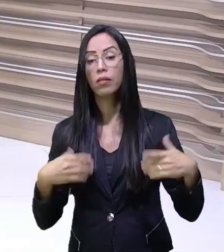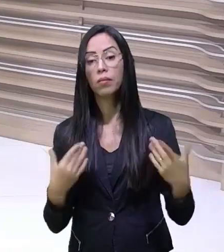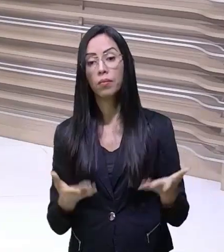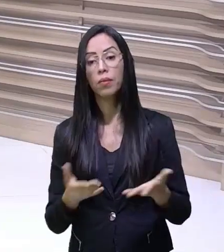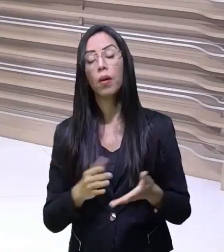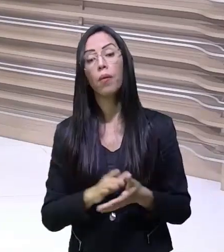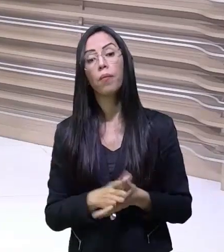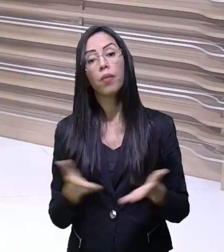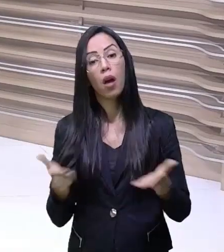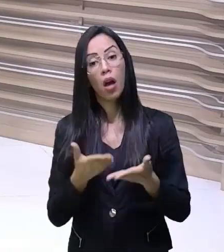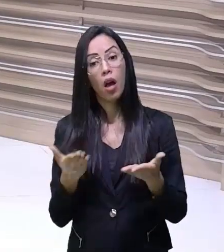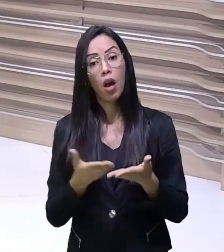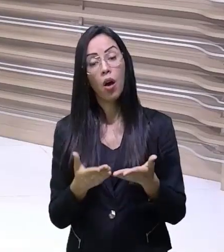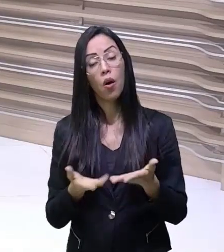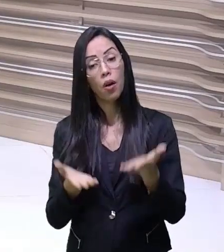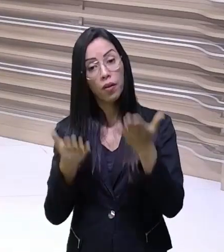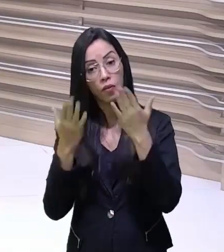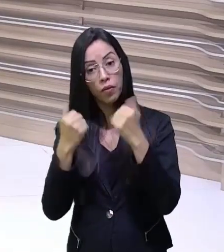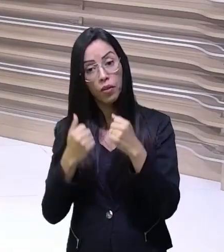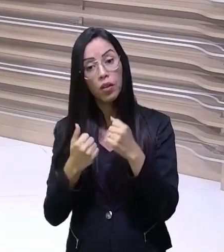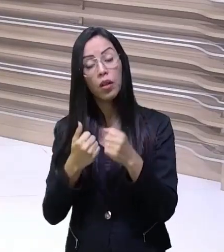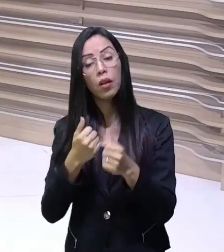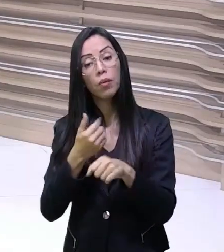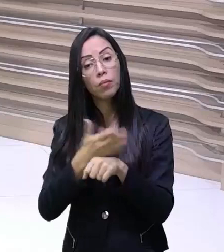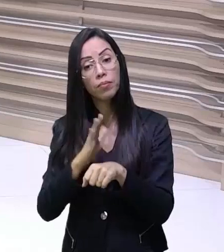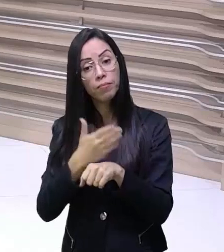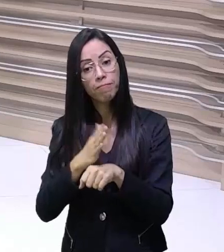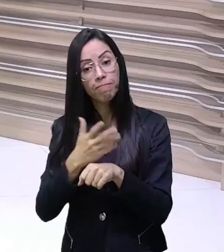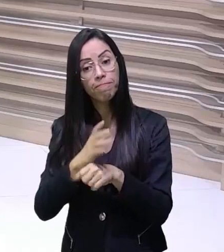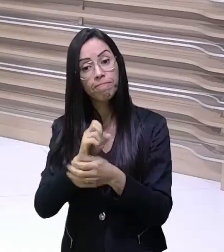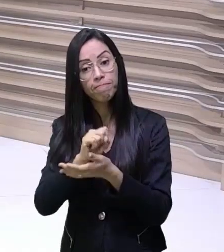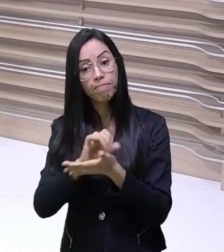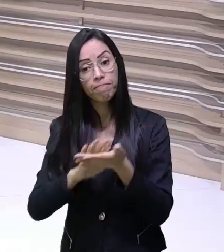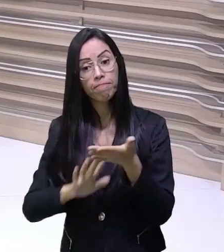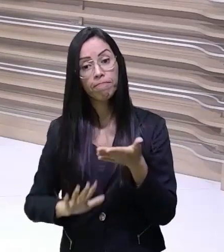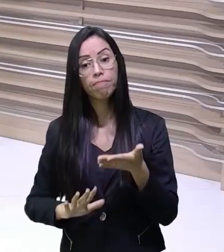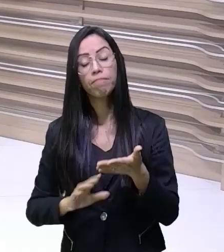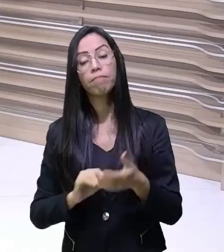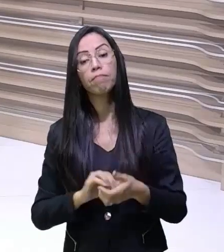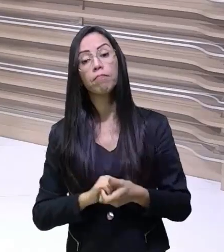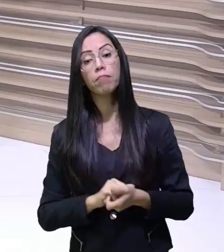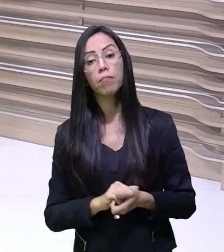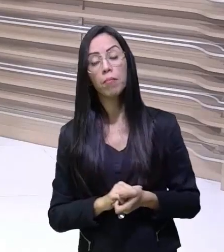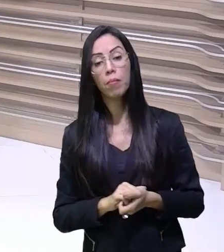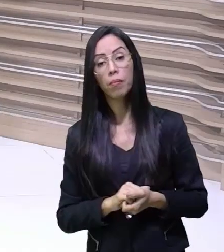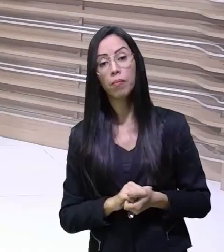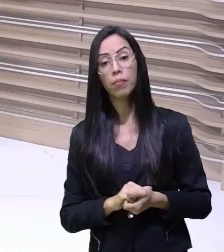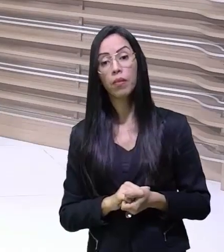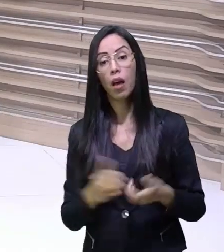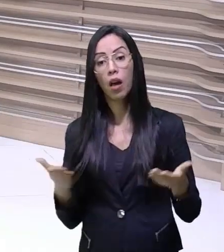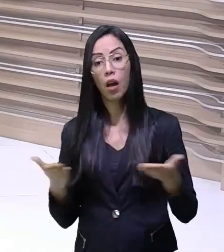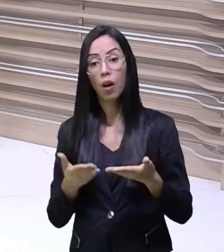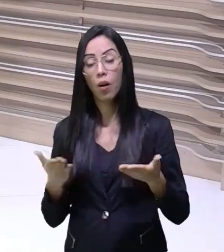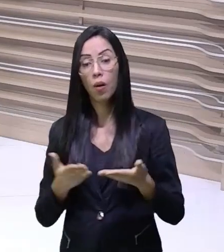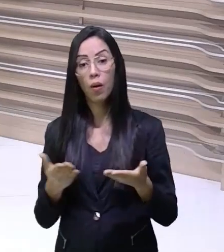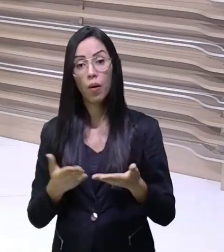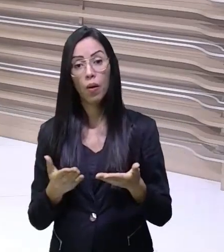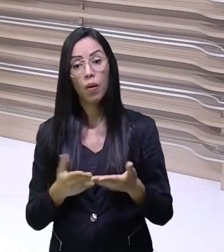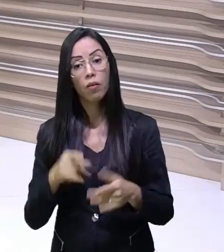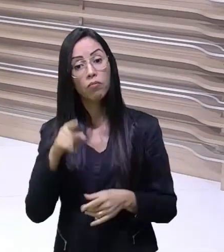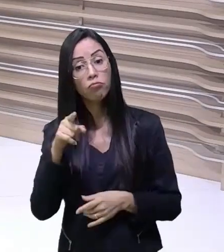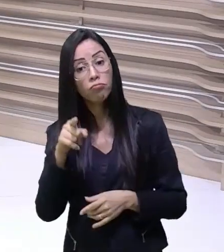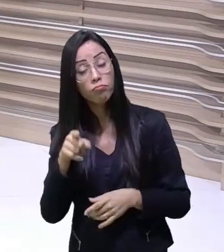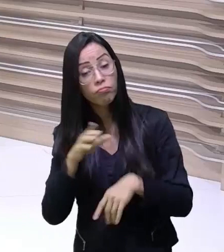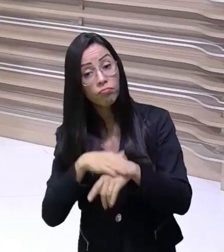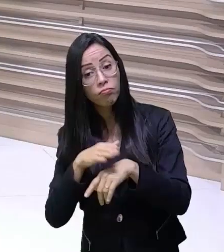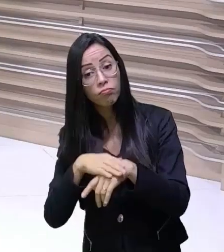para o exercitando. Exatamente, vamos para o exercitando. Esse é o momento de você verificar se você